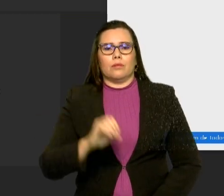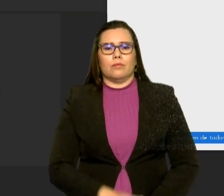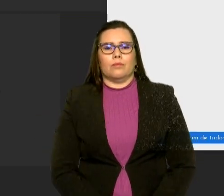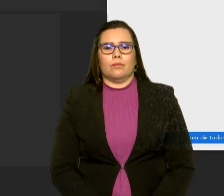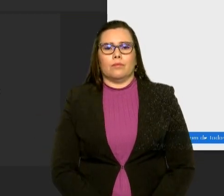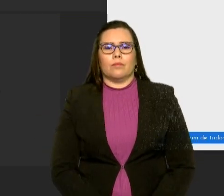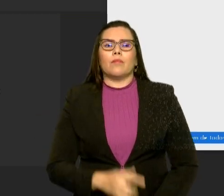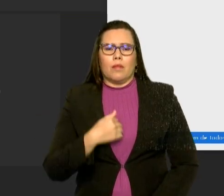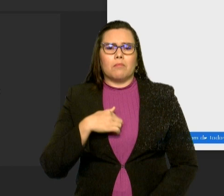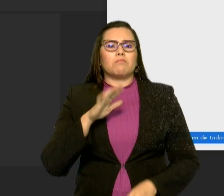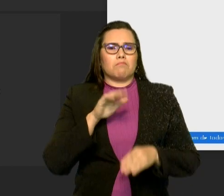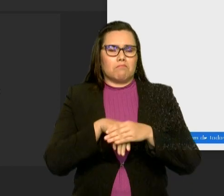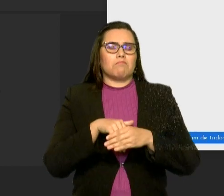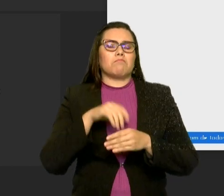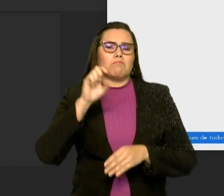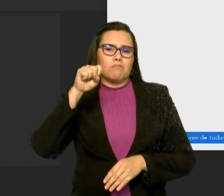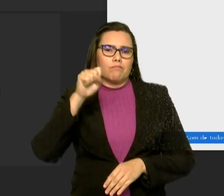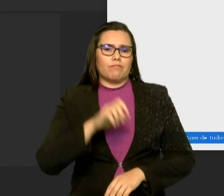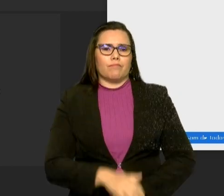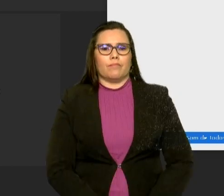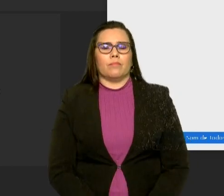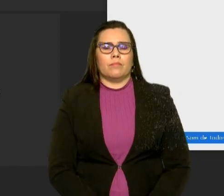Favorável. Deputada Janaína.